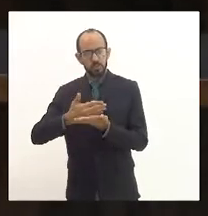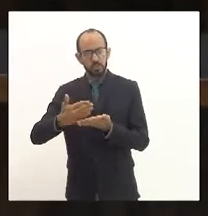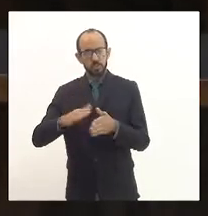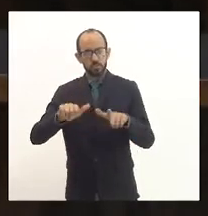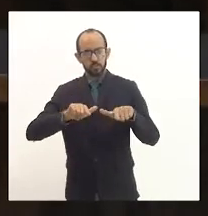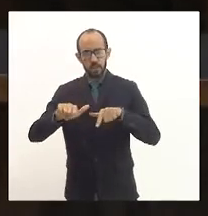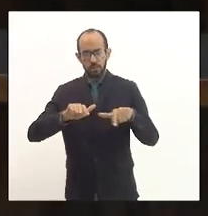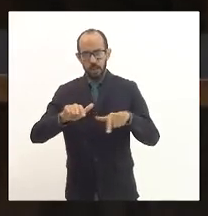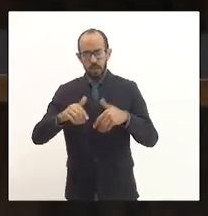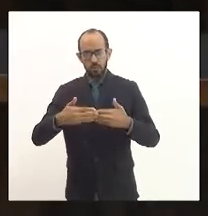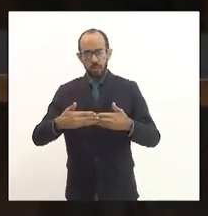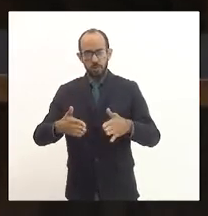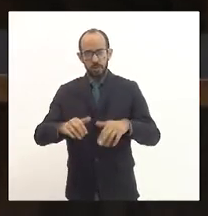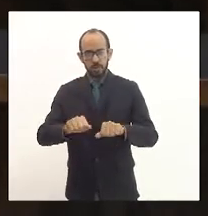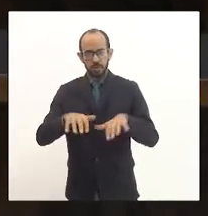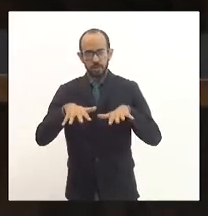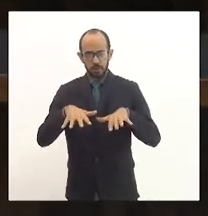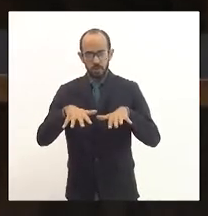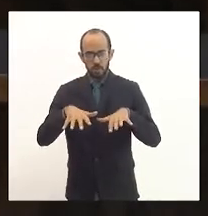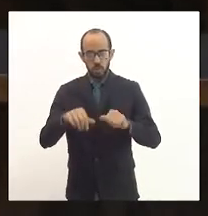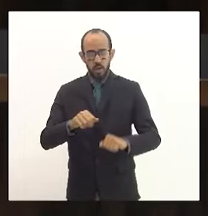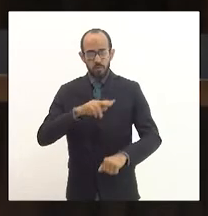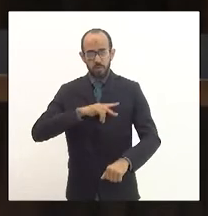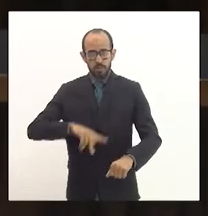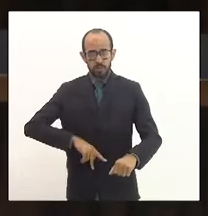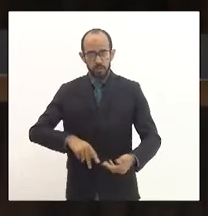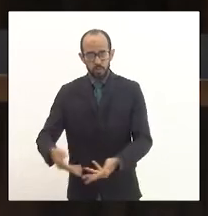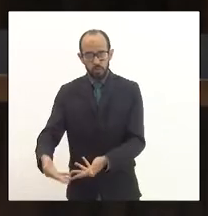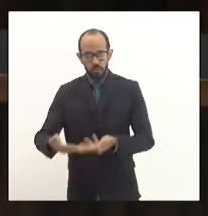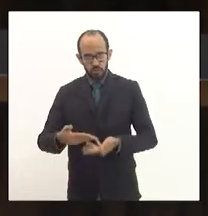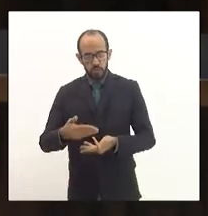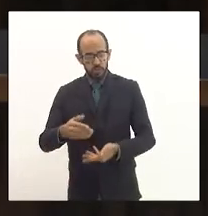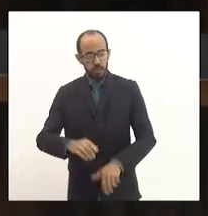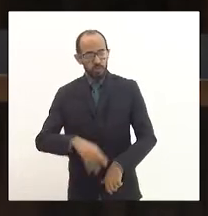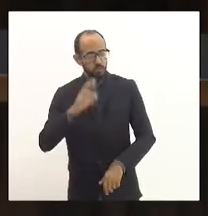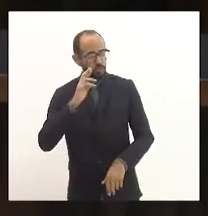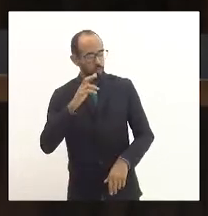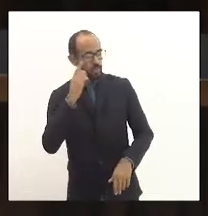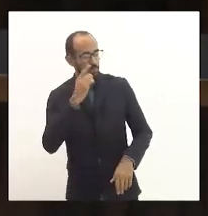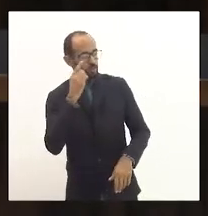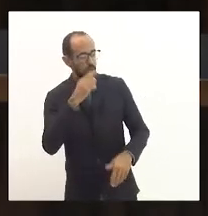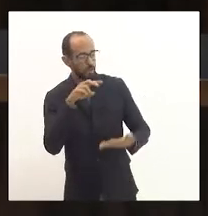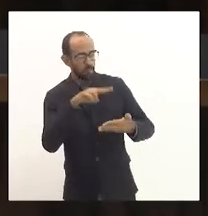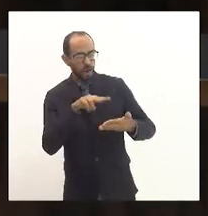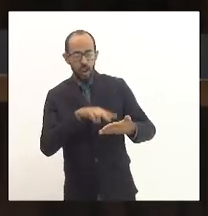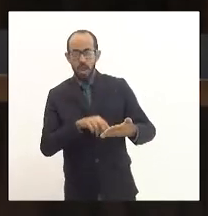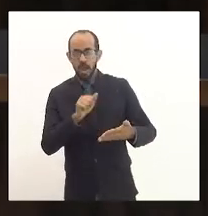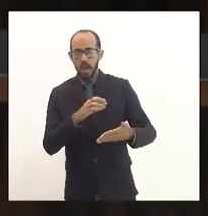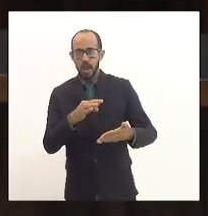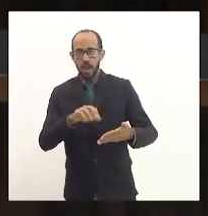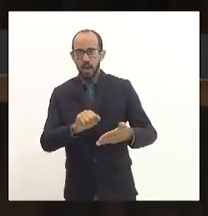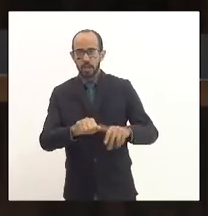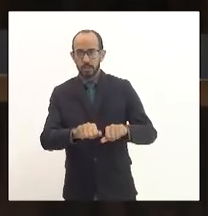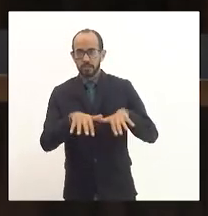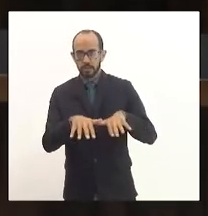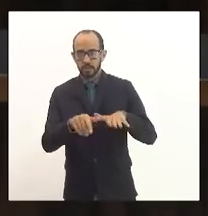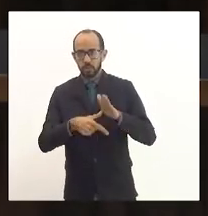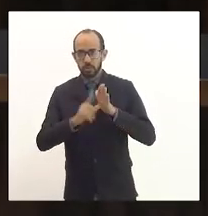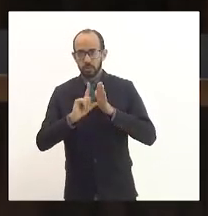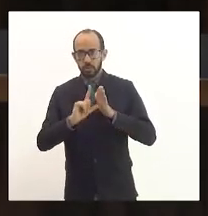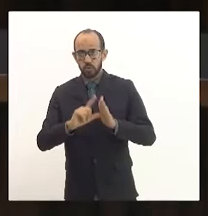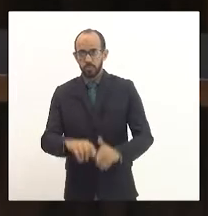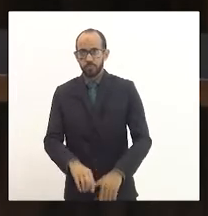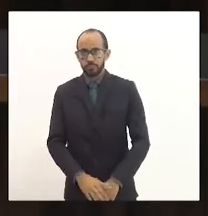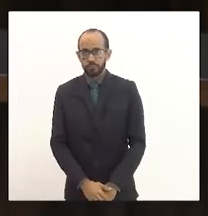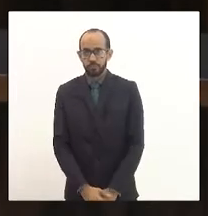está aberto a sessão a presidência convida o Nobre Deputado Luiz Paulo para fazer leitura da ata da sessão anterior